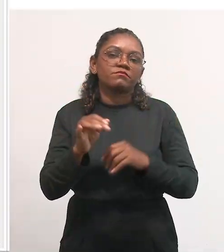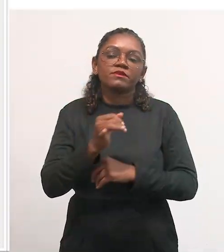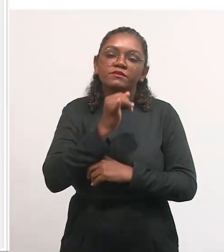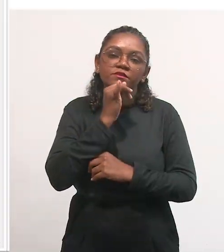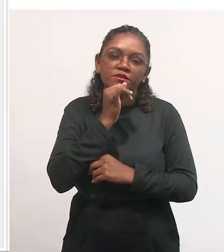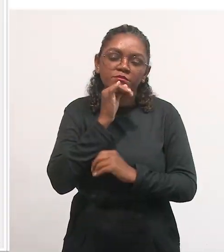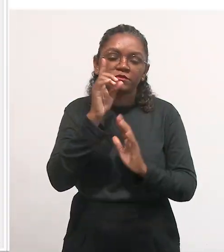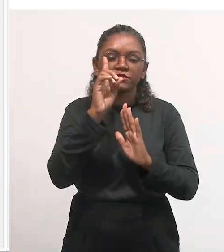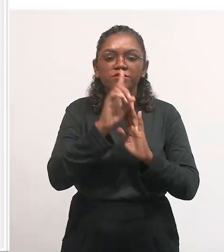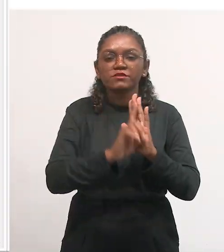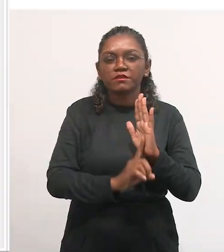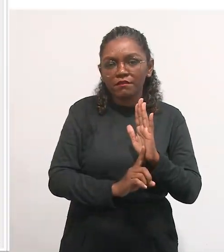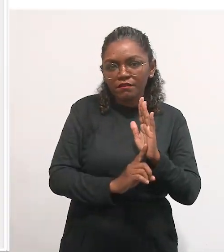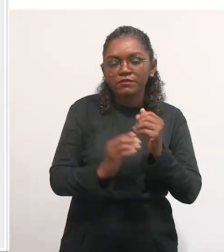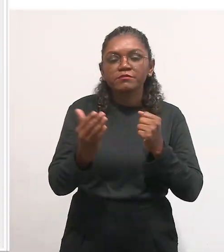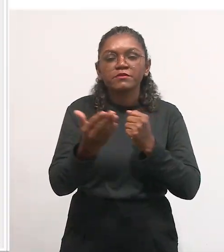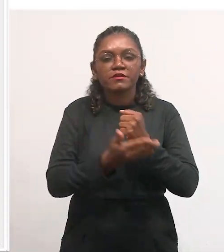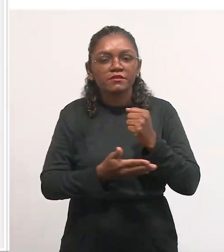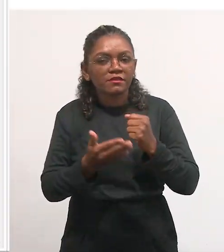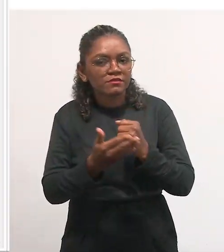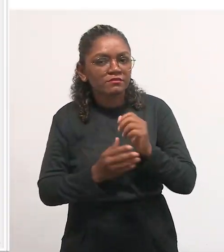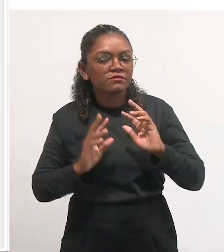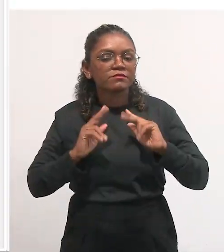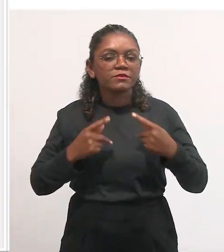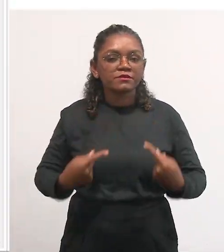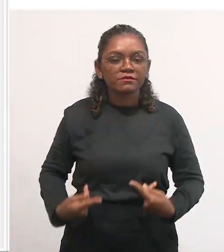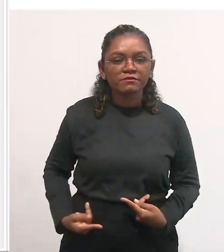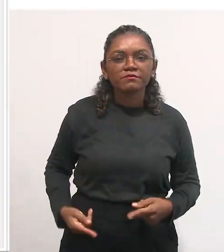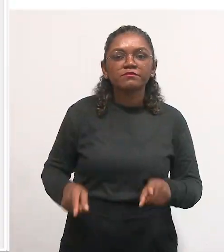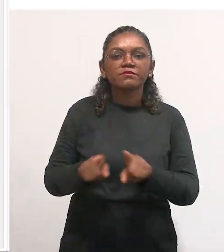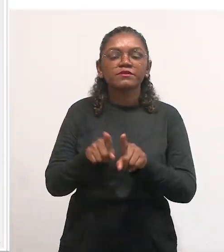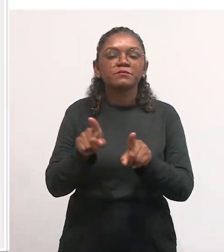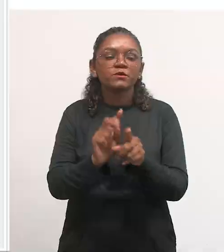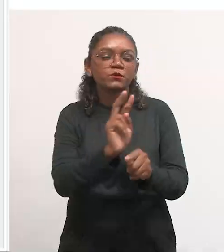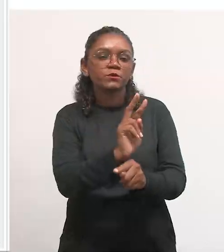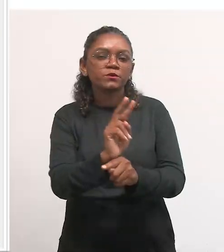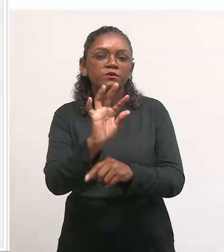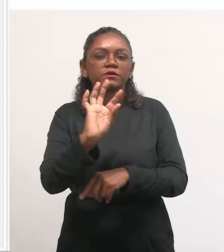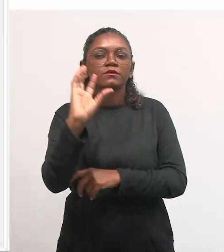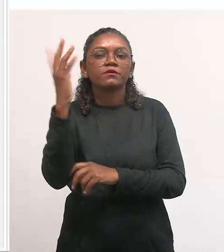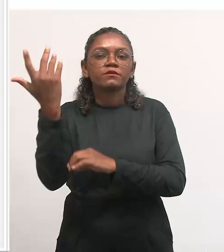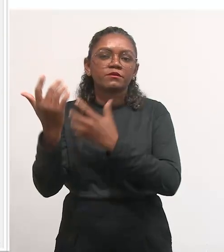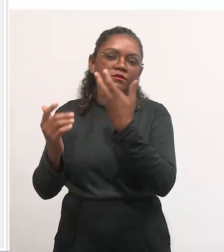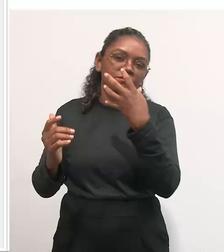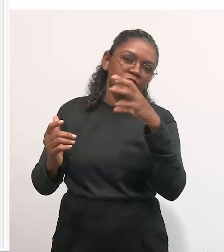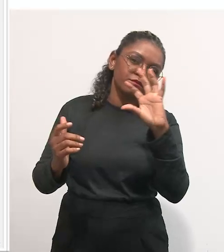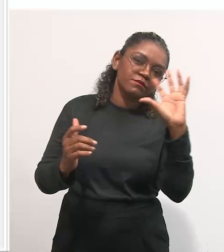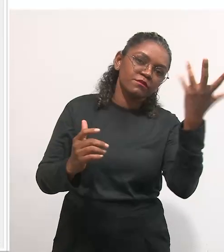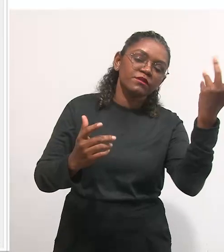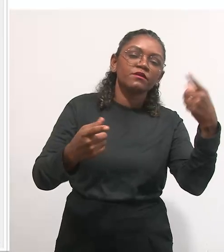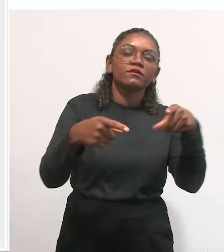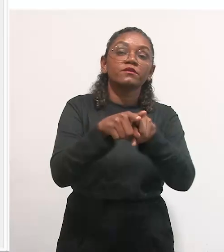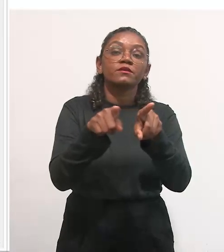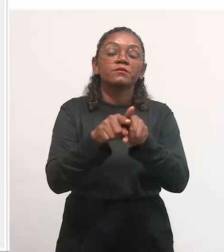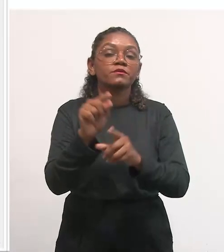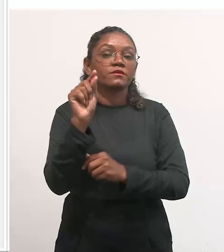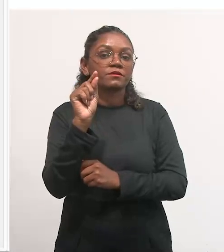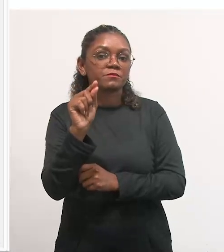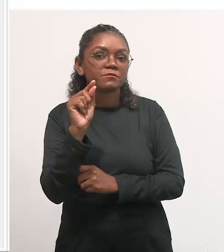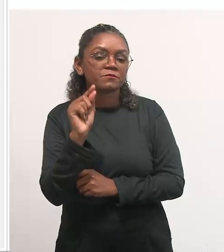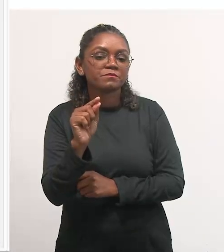humanos, preservação do meio ambiente, diversidade cultural e como isso vai ser trabalhado na rede. Então,